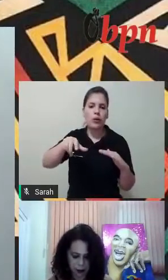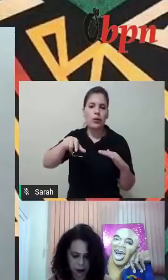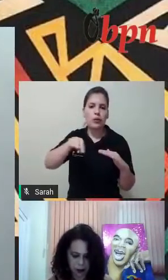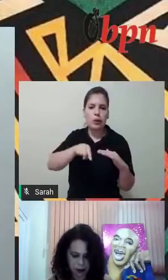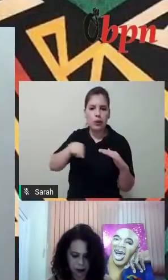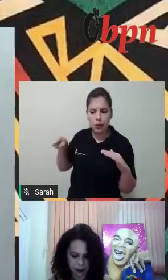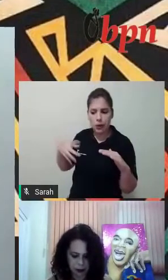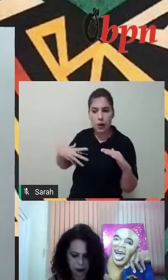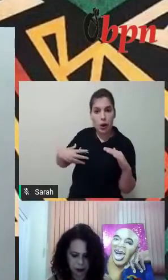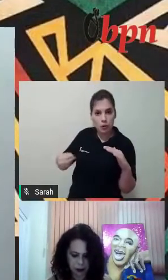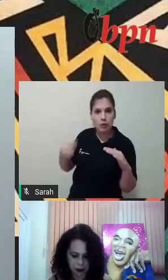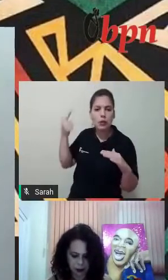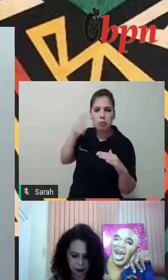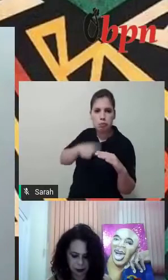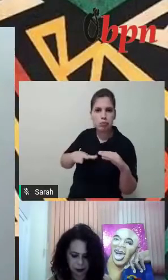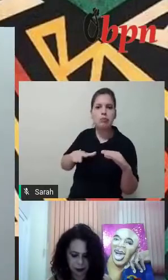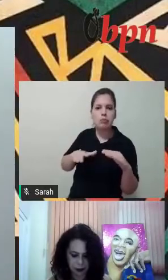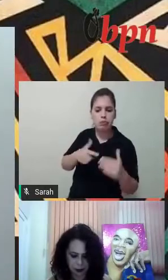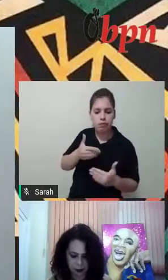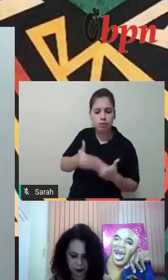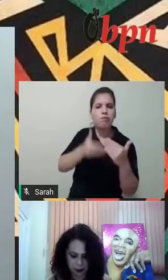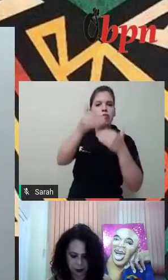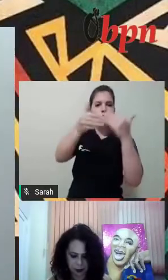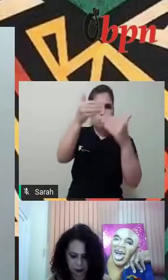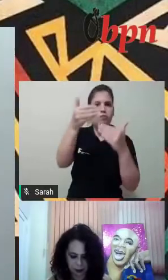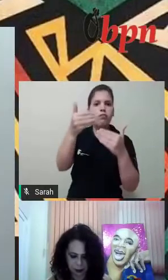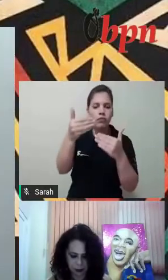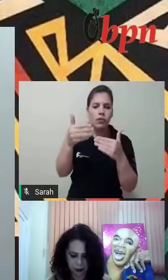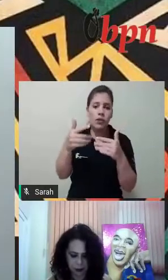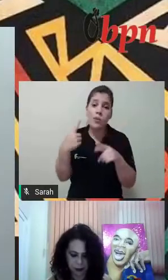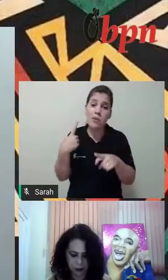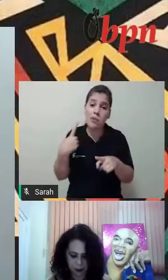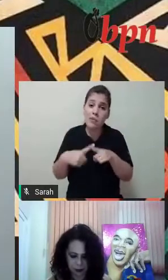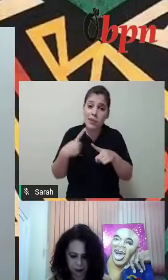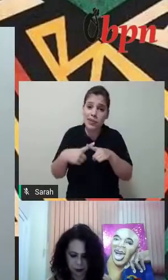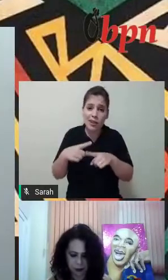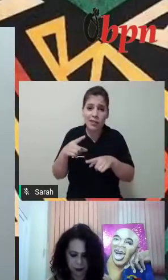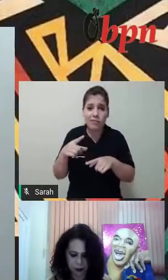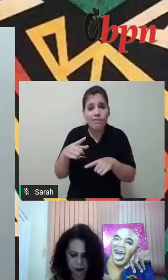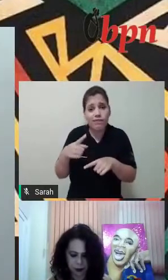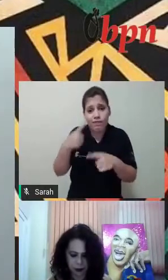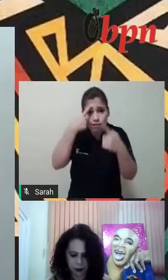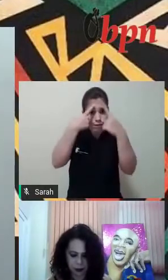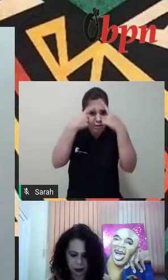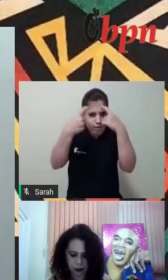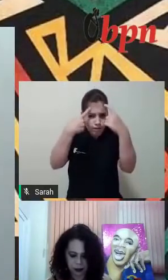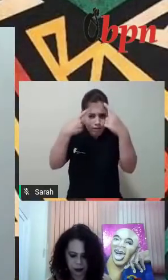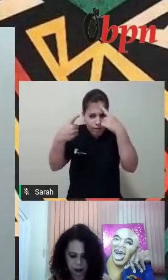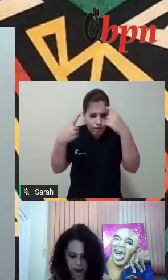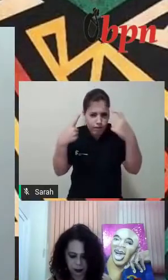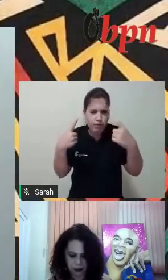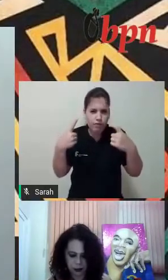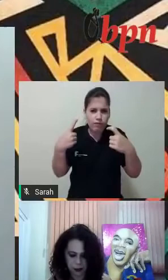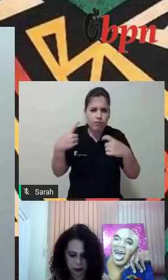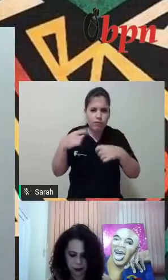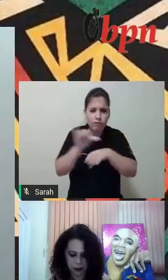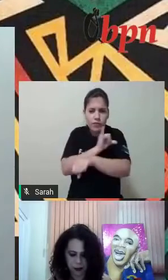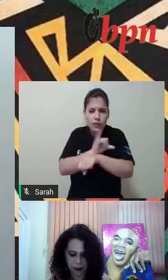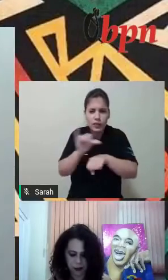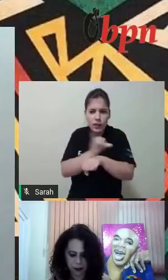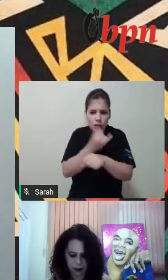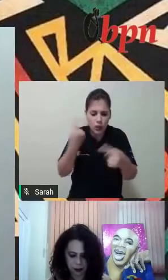corpo entra aí também como uma tática de sobrevivência, né? Como manha, como um jogo